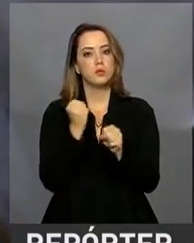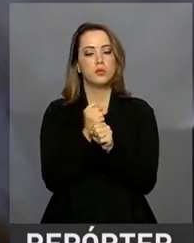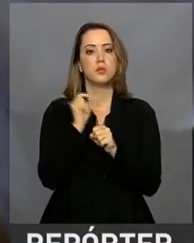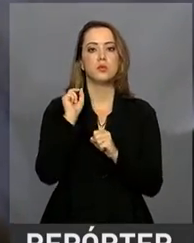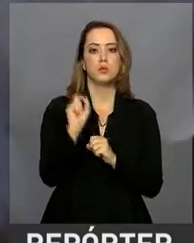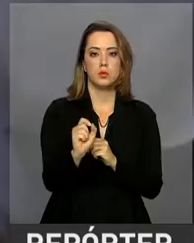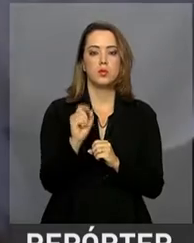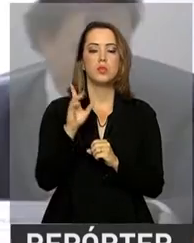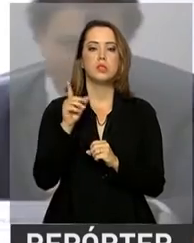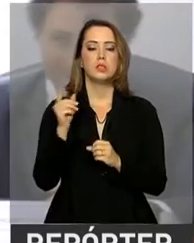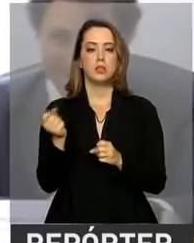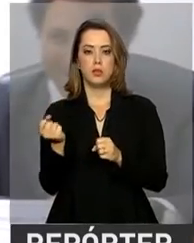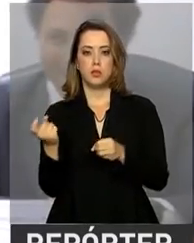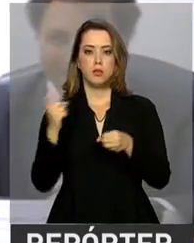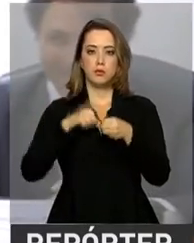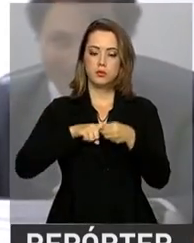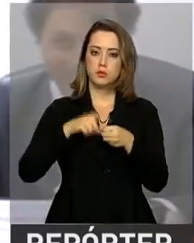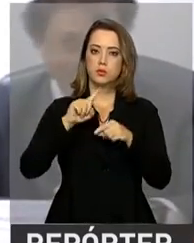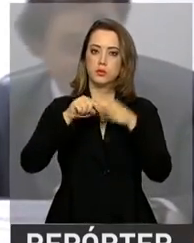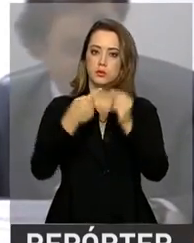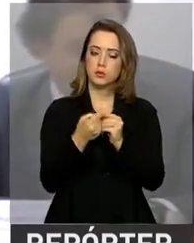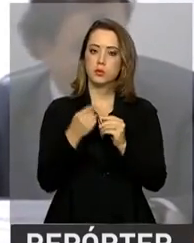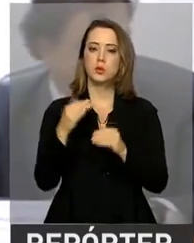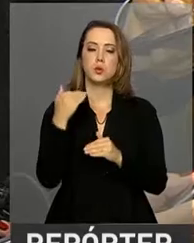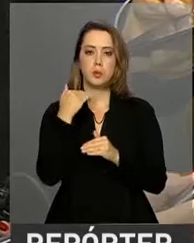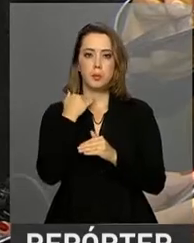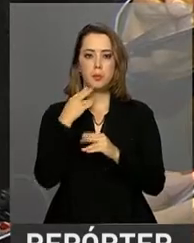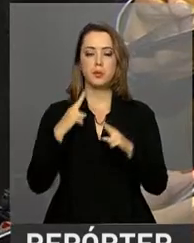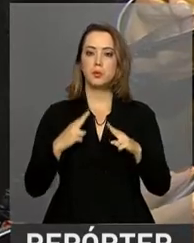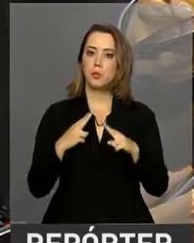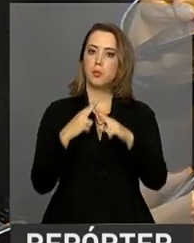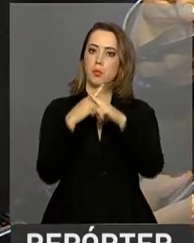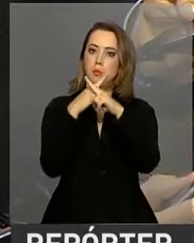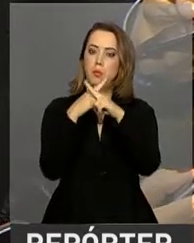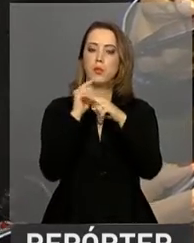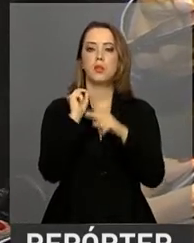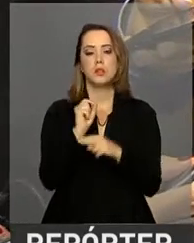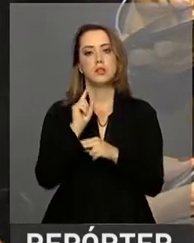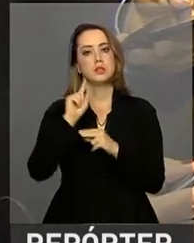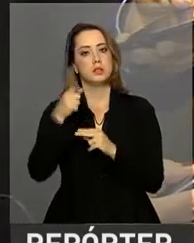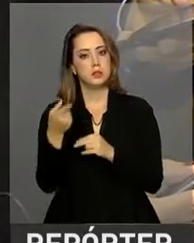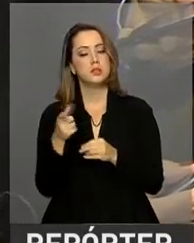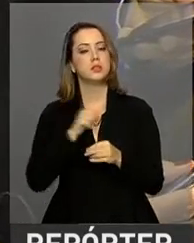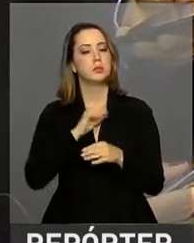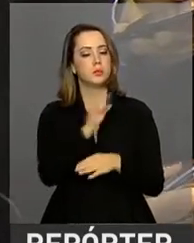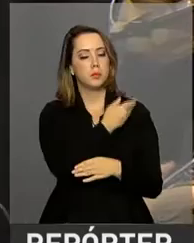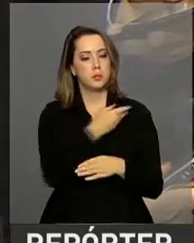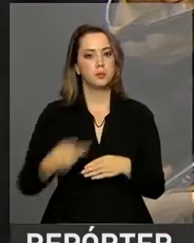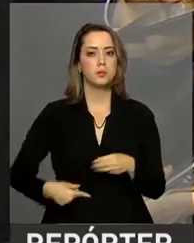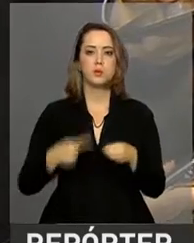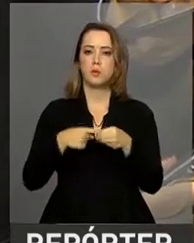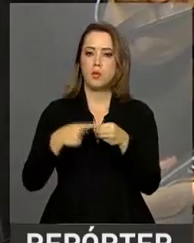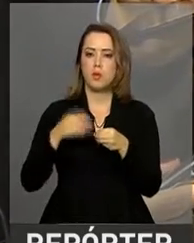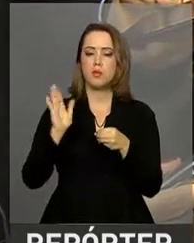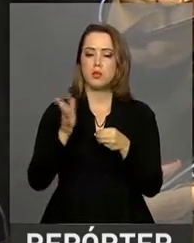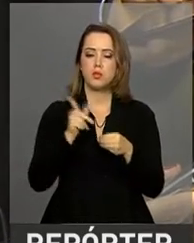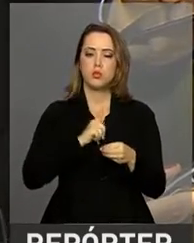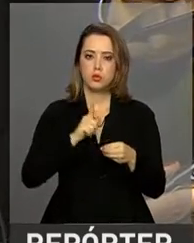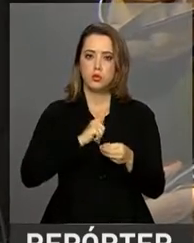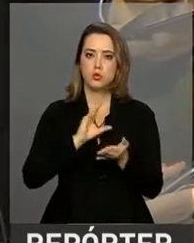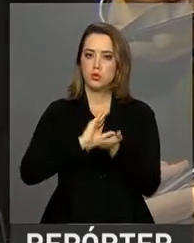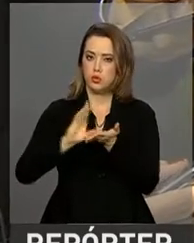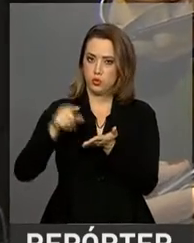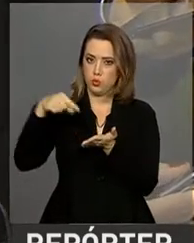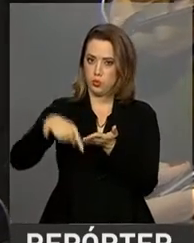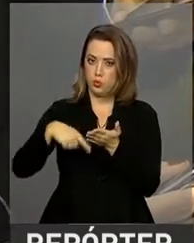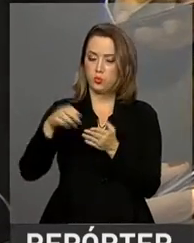firmados entre as construtoras e a Caixa Econômica Federal. E segundo o ministro das Cidades, o recurso já estava no orçamento deste ano. A